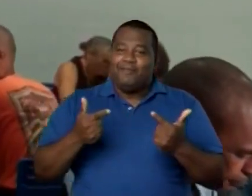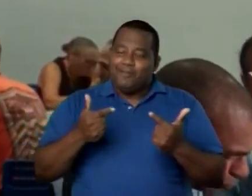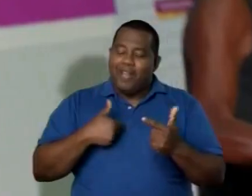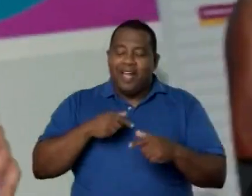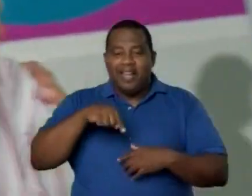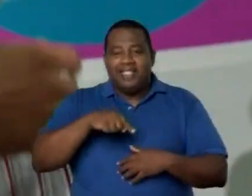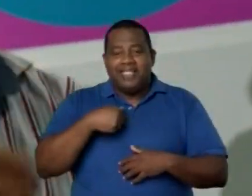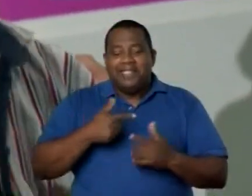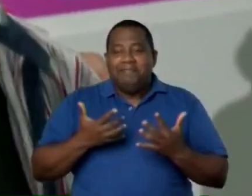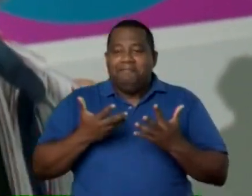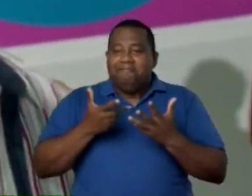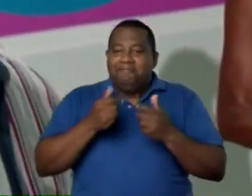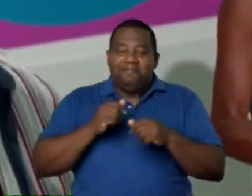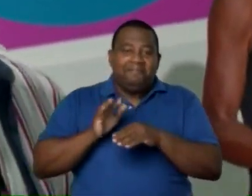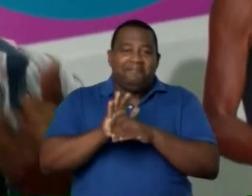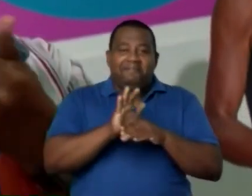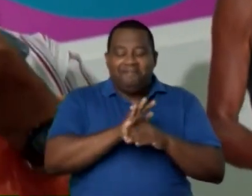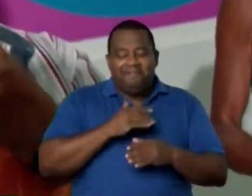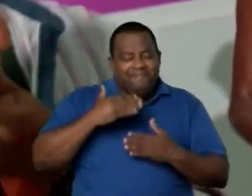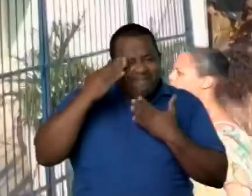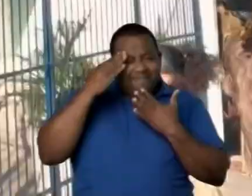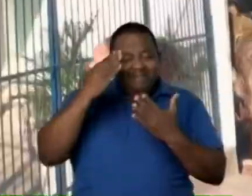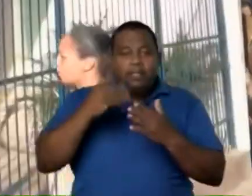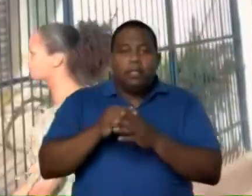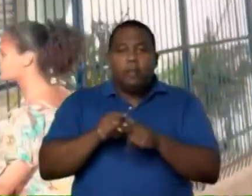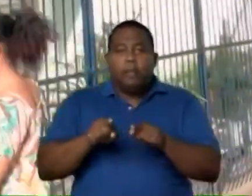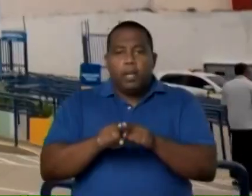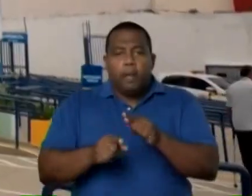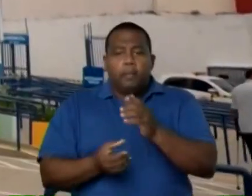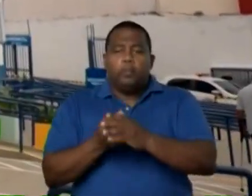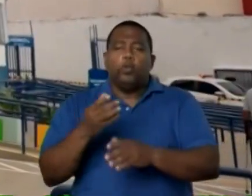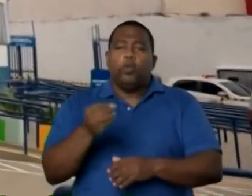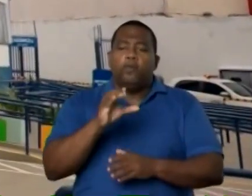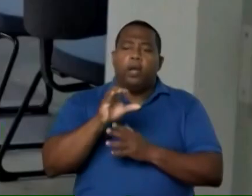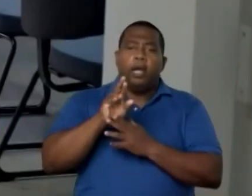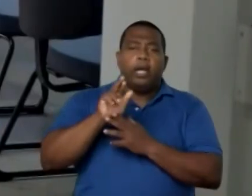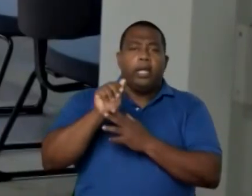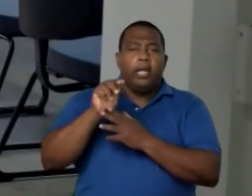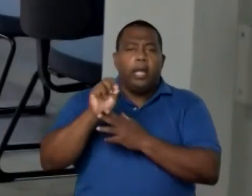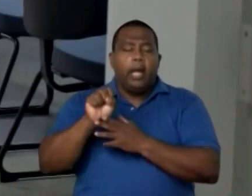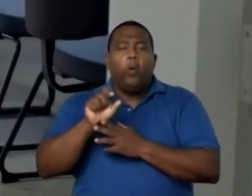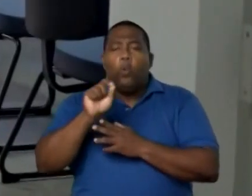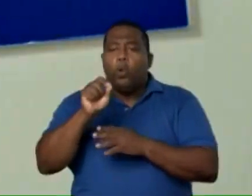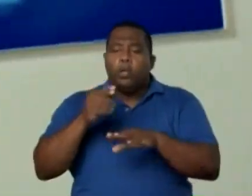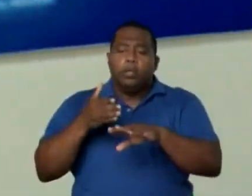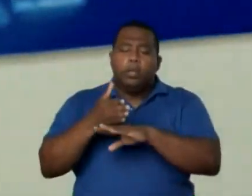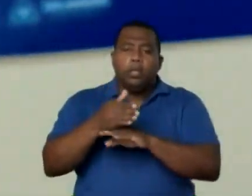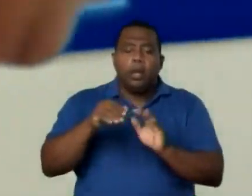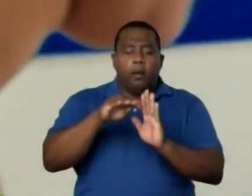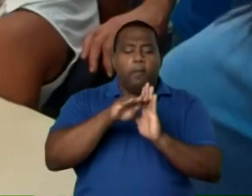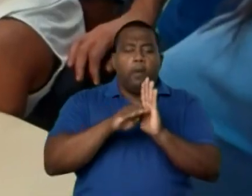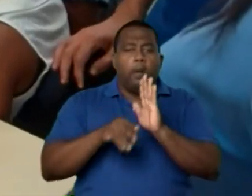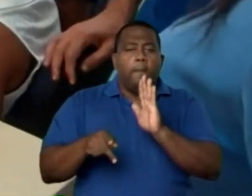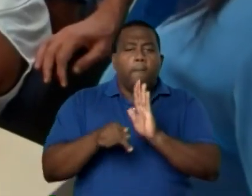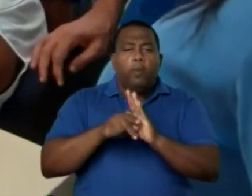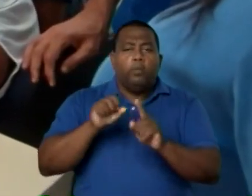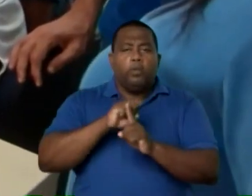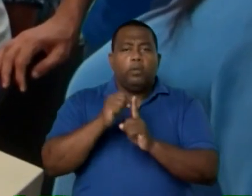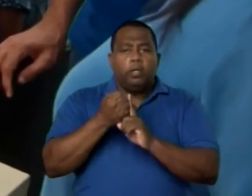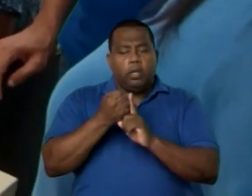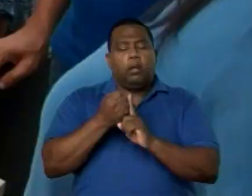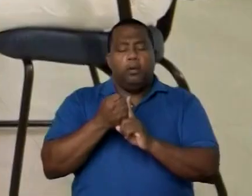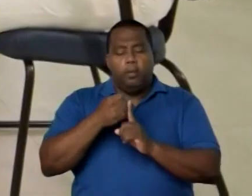anos de saúde, já está com comidinha. Obrigado. Abrimos também novos CRAS, que são a porta de entrada para os programas sociais